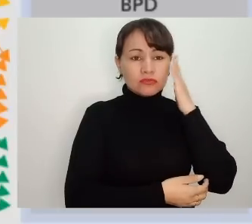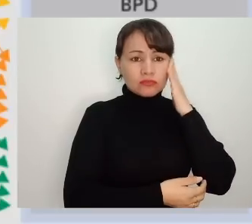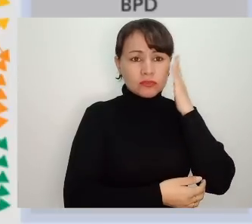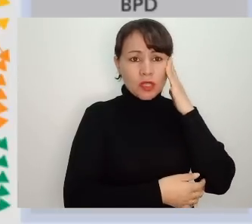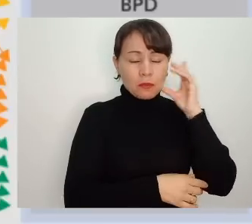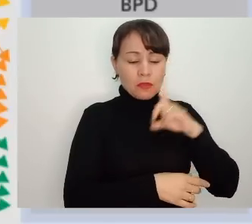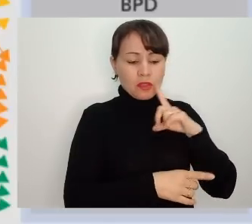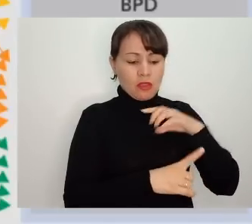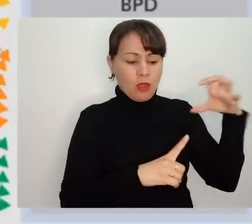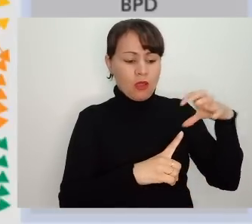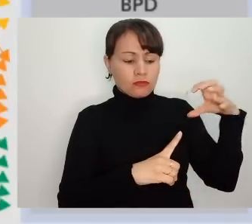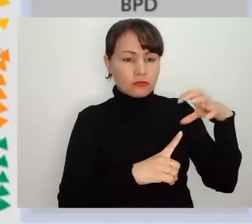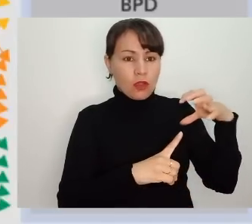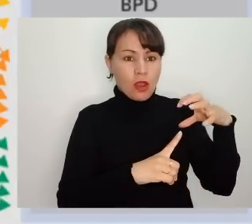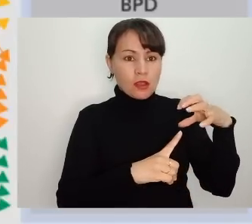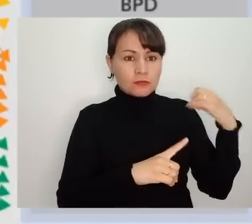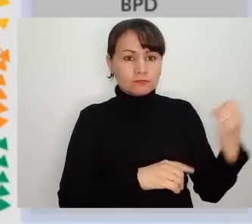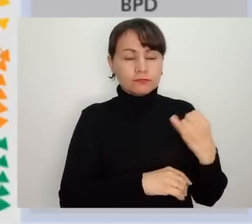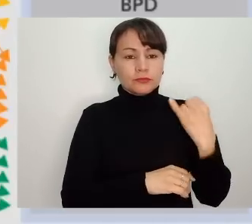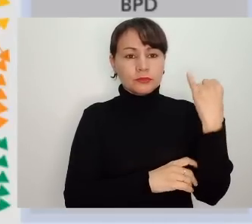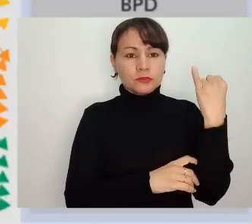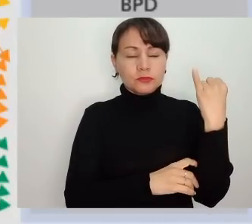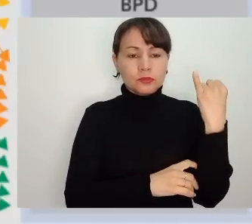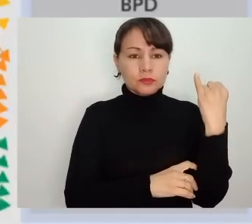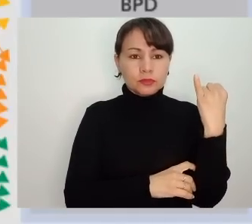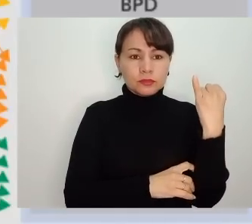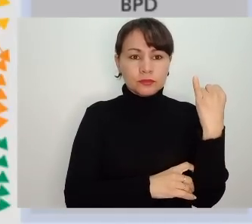tem algumas funções importantes